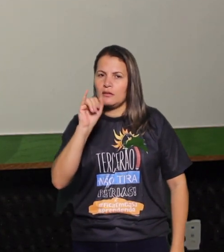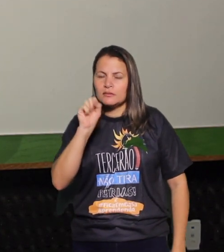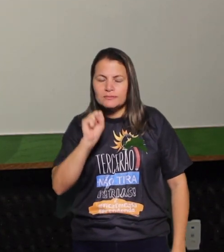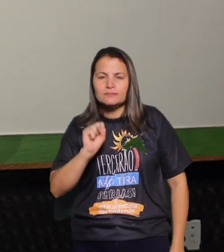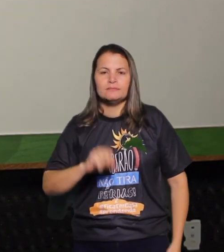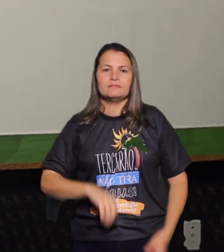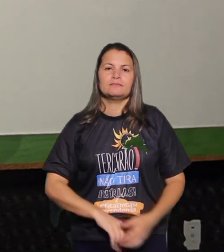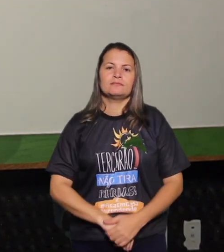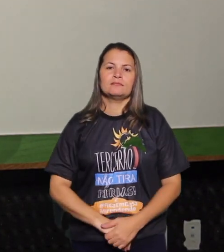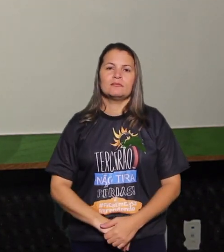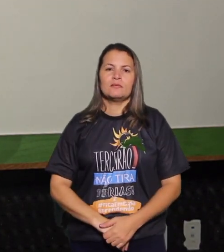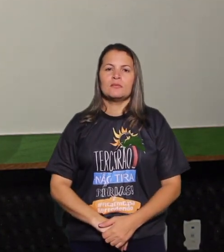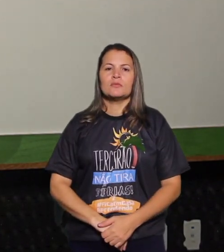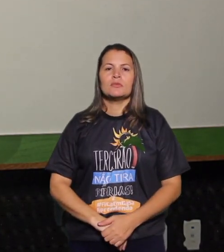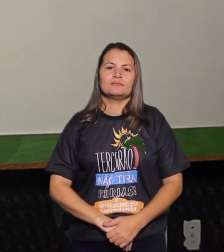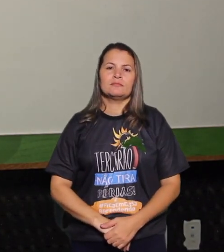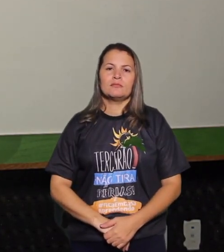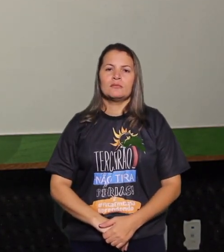pelas vogais.